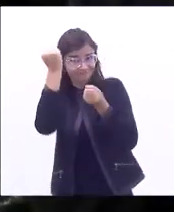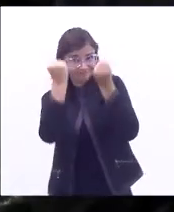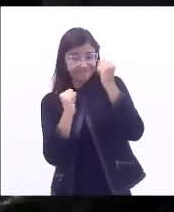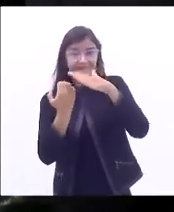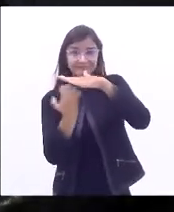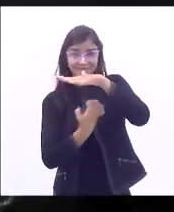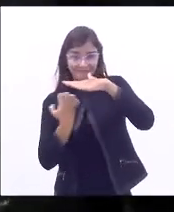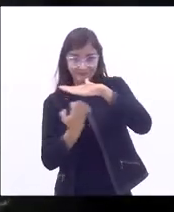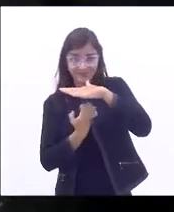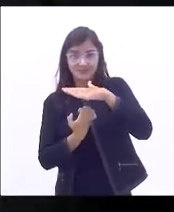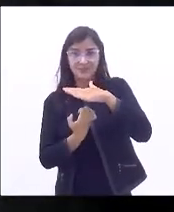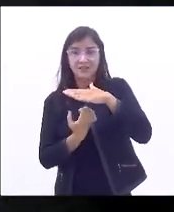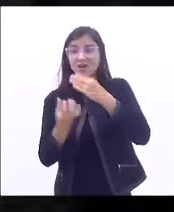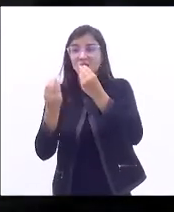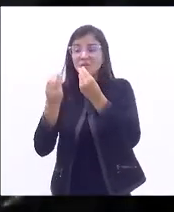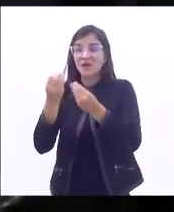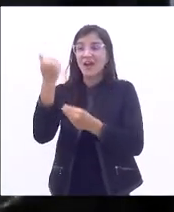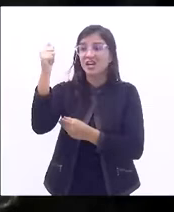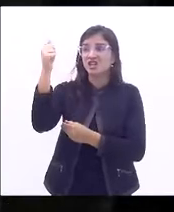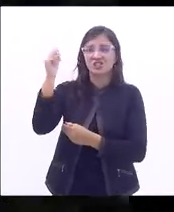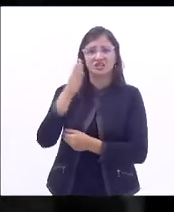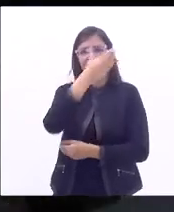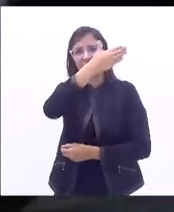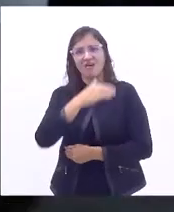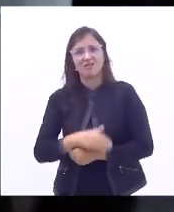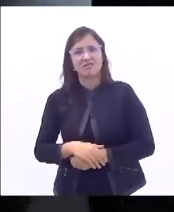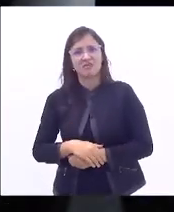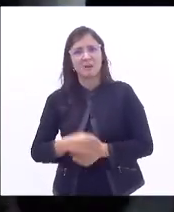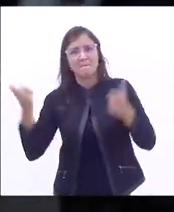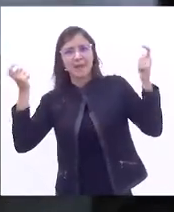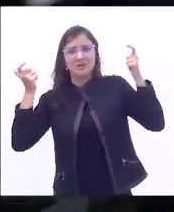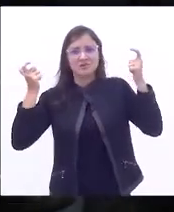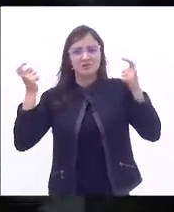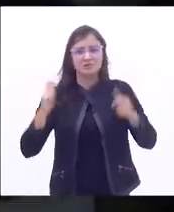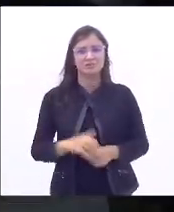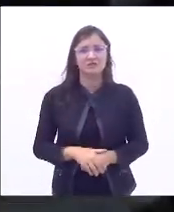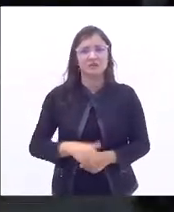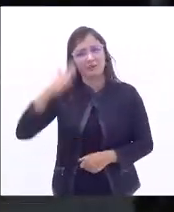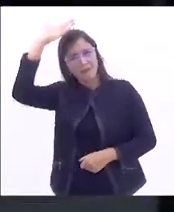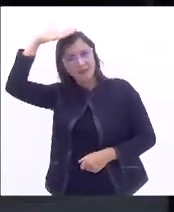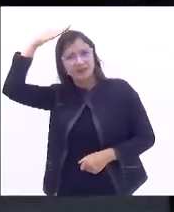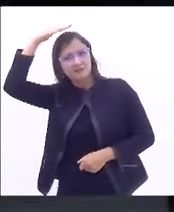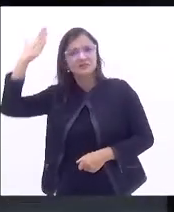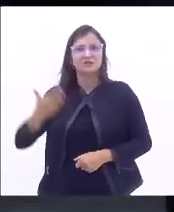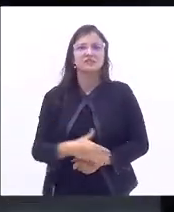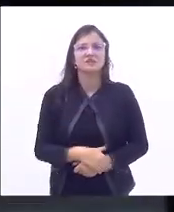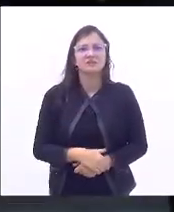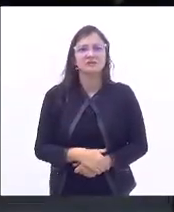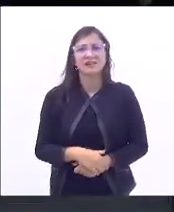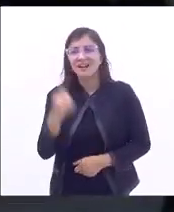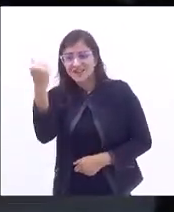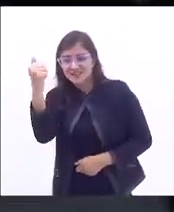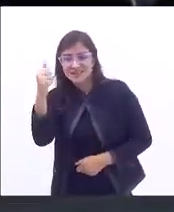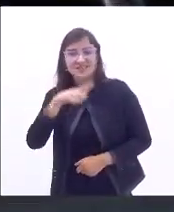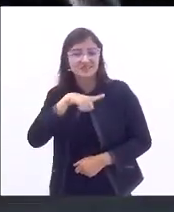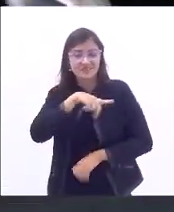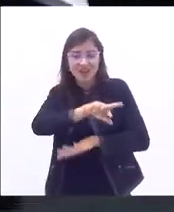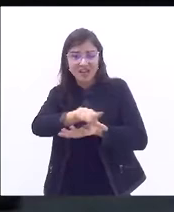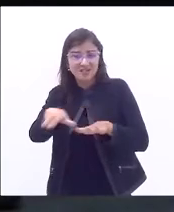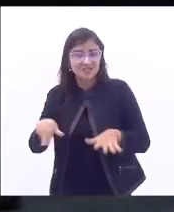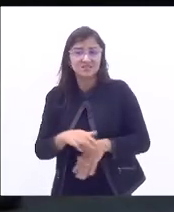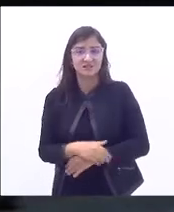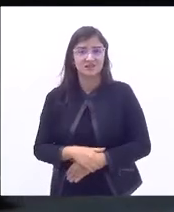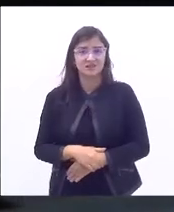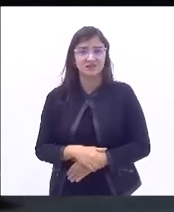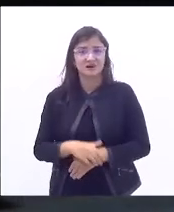ela na Argentina? Vamos mandar ela para o México? O México já tem diversas, a Argentina está lá querendo.